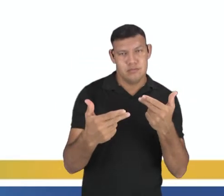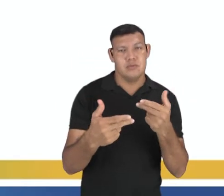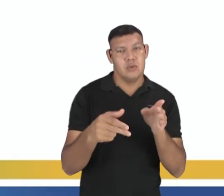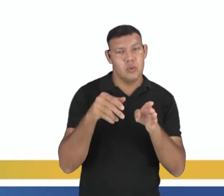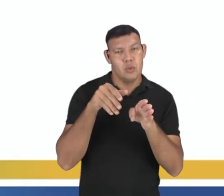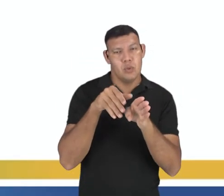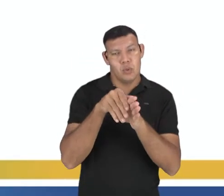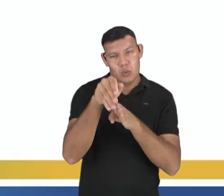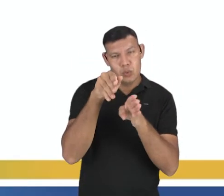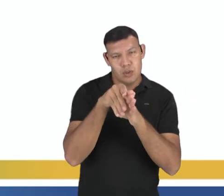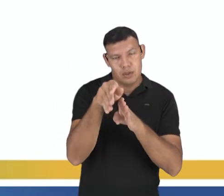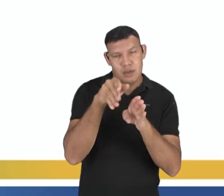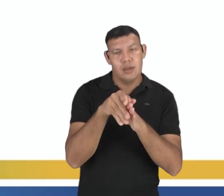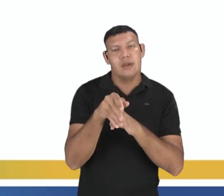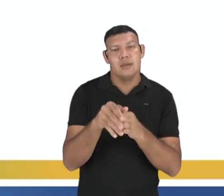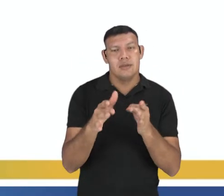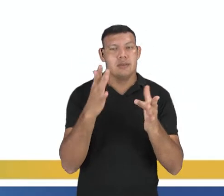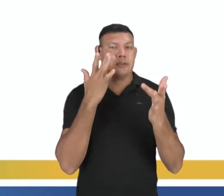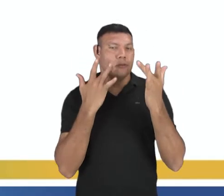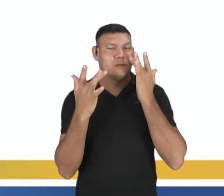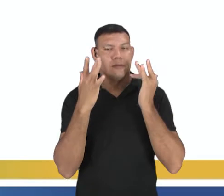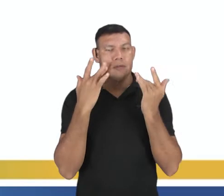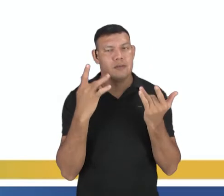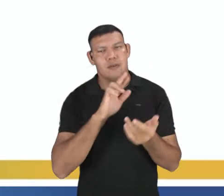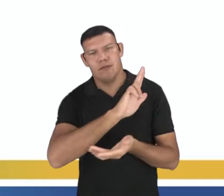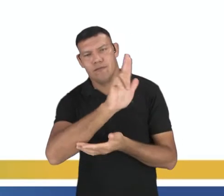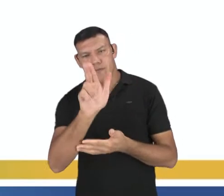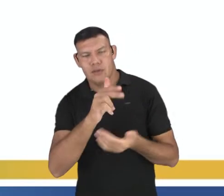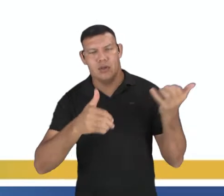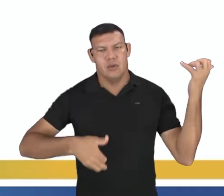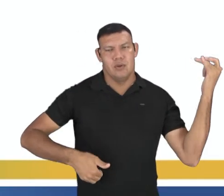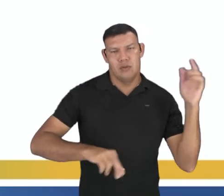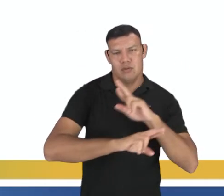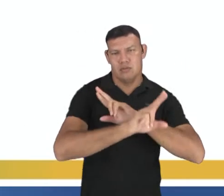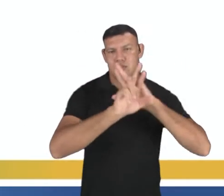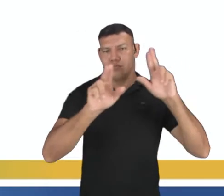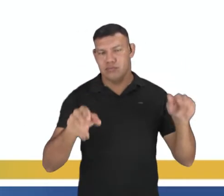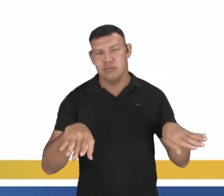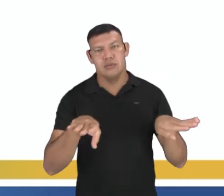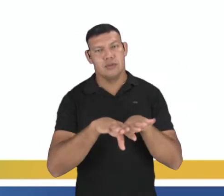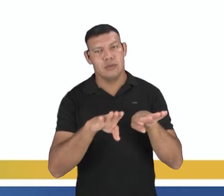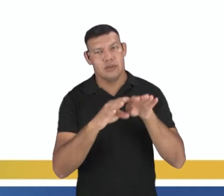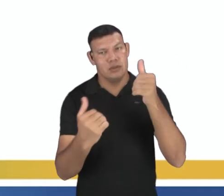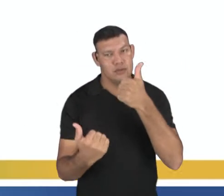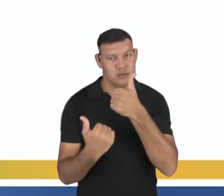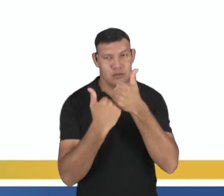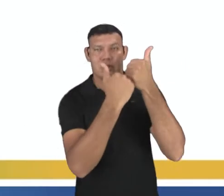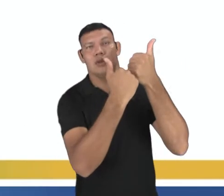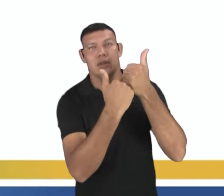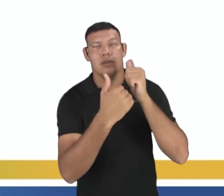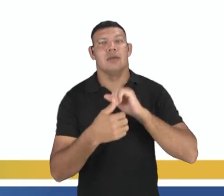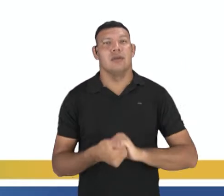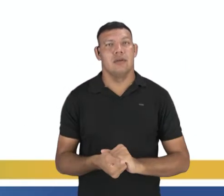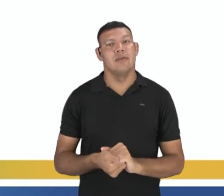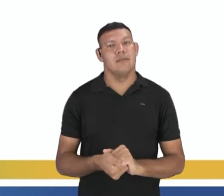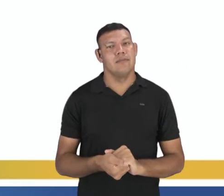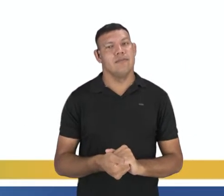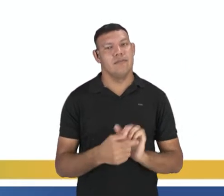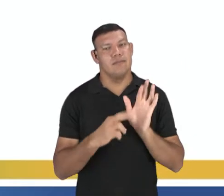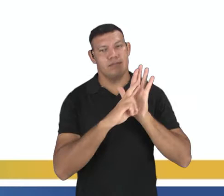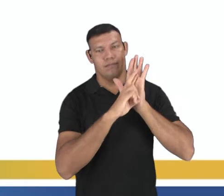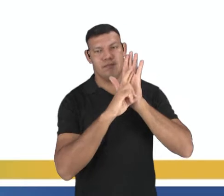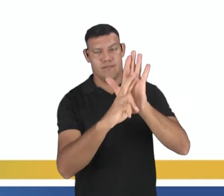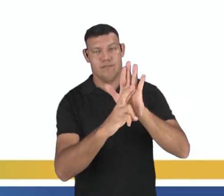execução de uma mesma peça para vários instrumentos musicais ou ainda o suporte gráfico que representa a música em papel